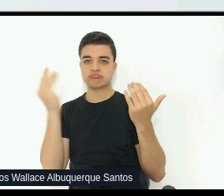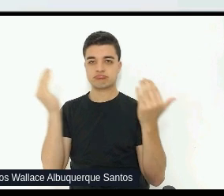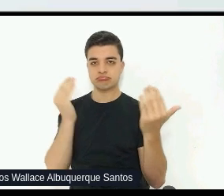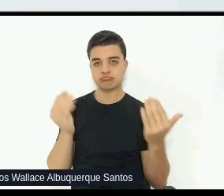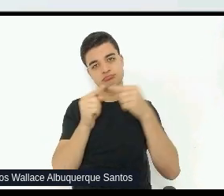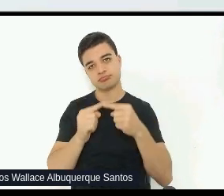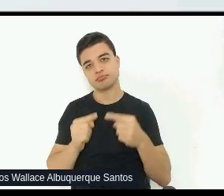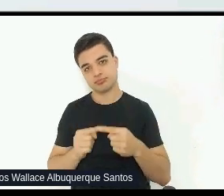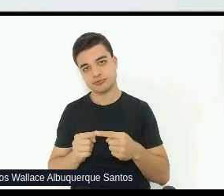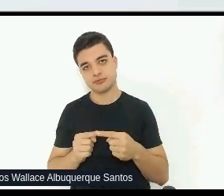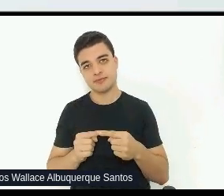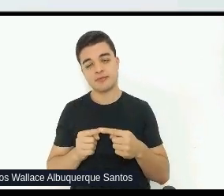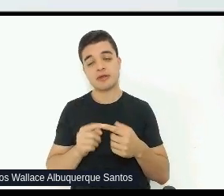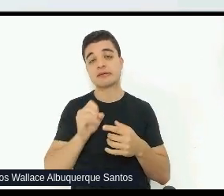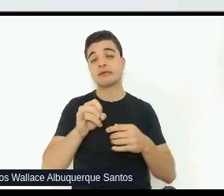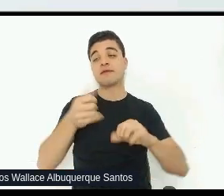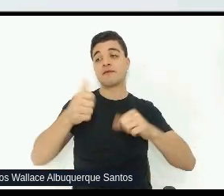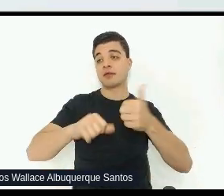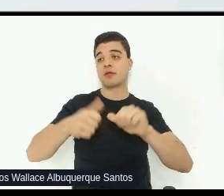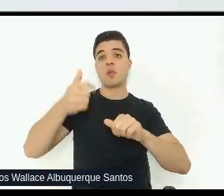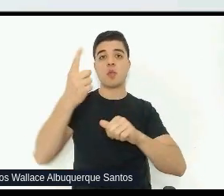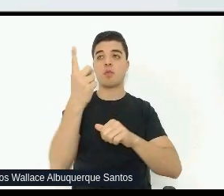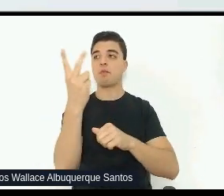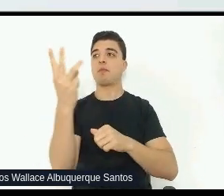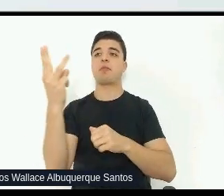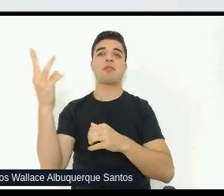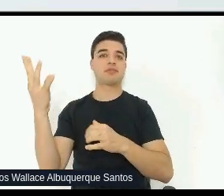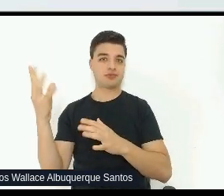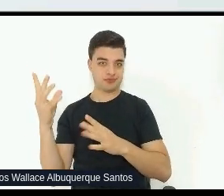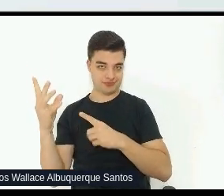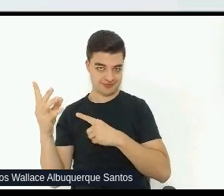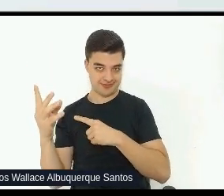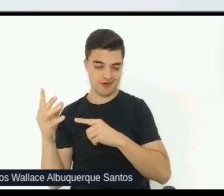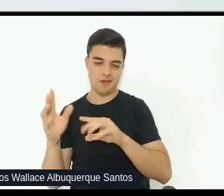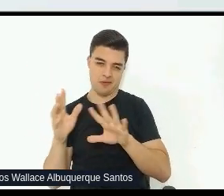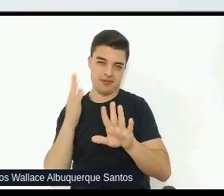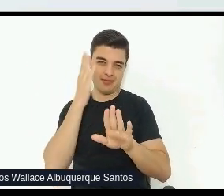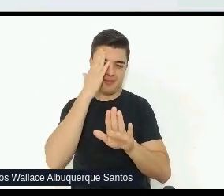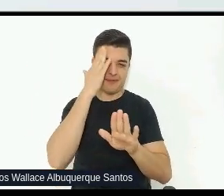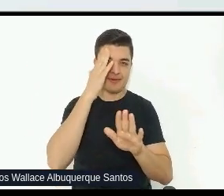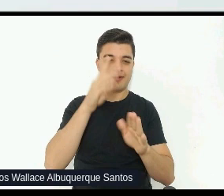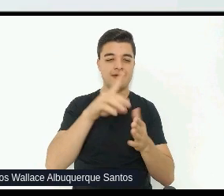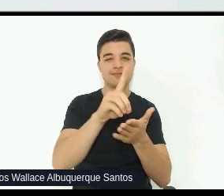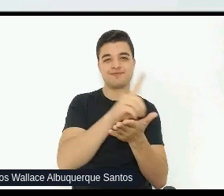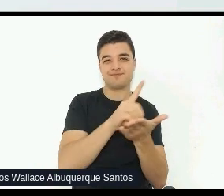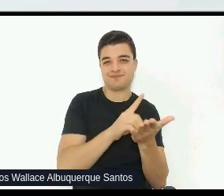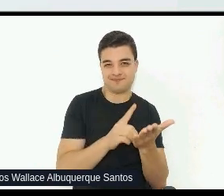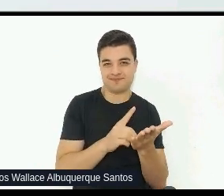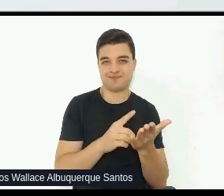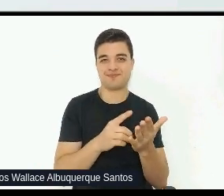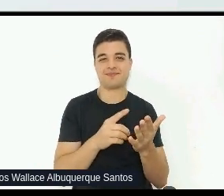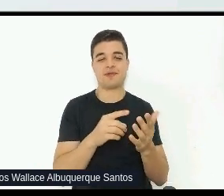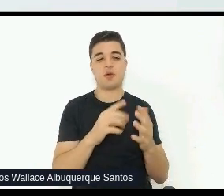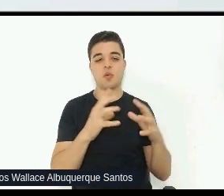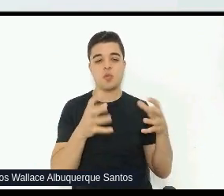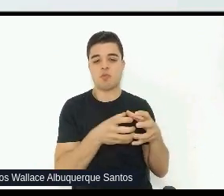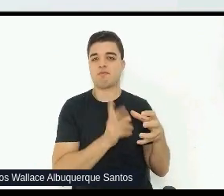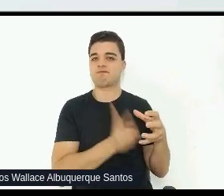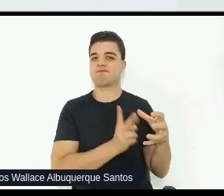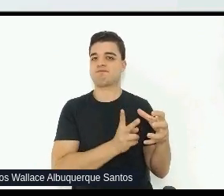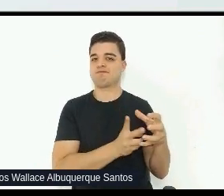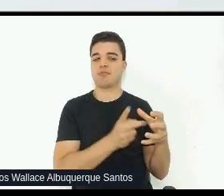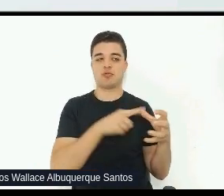mais de um avaliador, às vezes a gente faz, quem é designer aqui sabe que a gente é só eu designer, né? Tá só a gente ali no time, tá só a gente